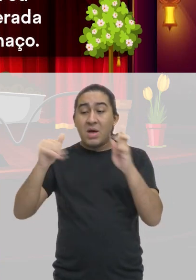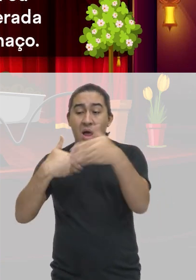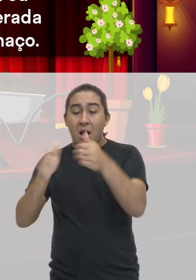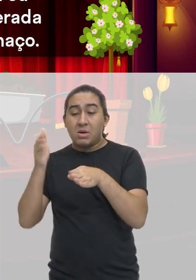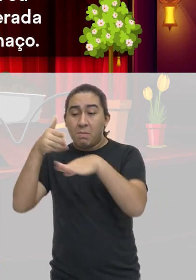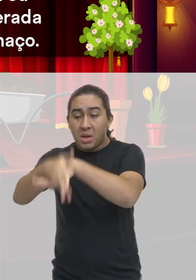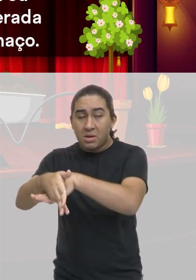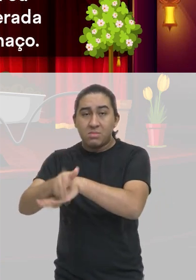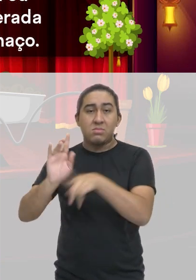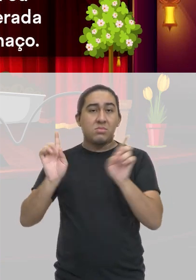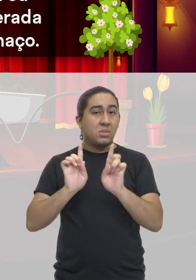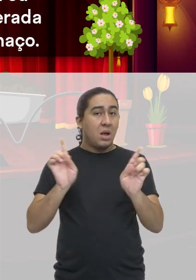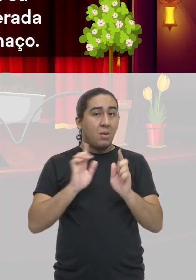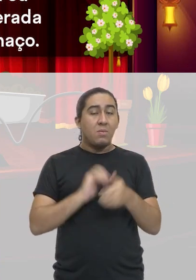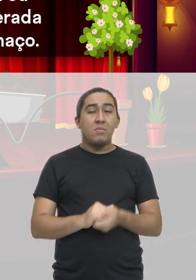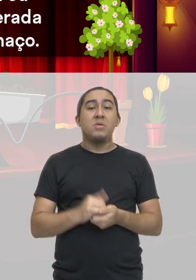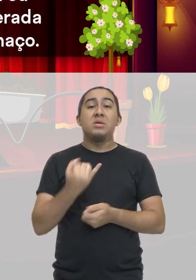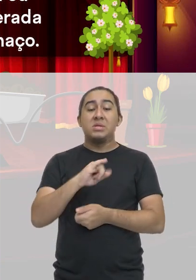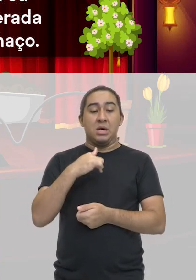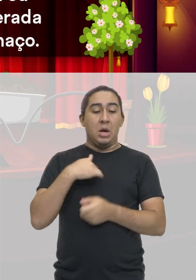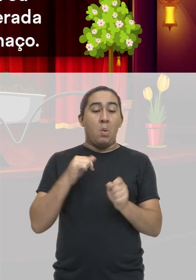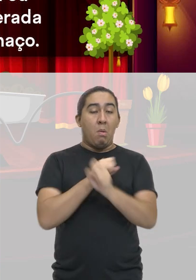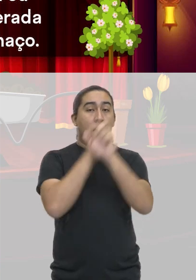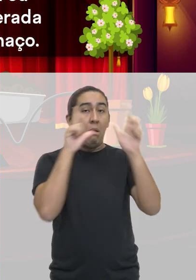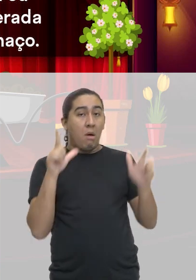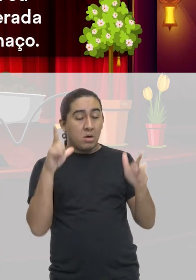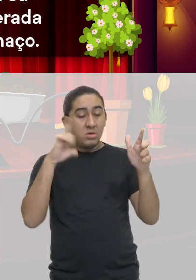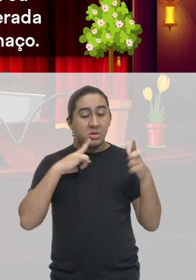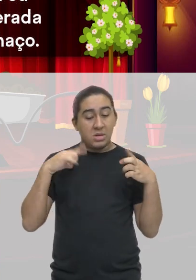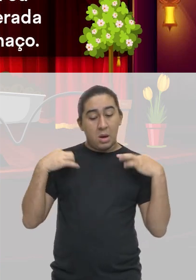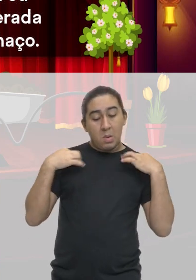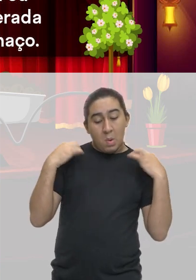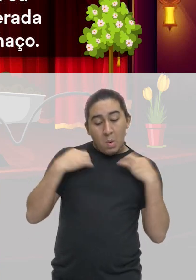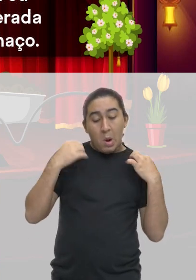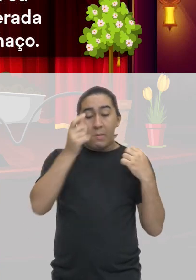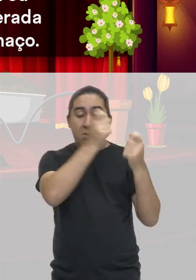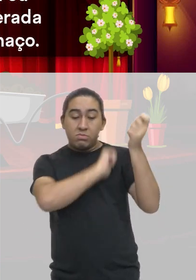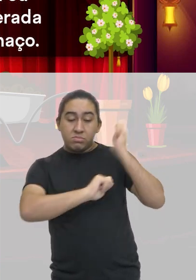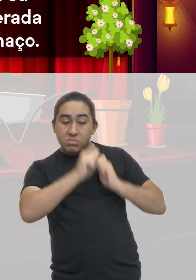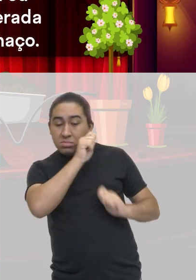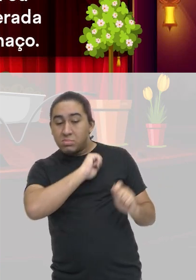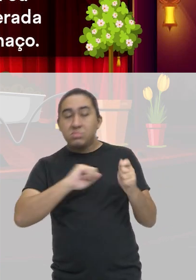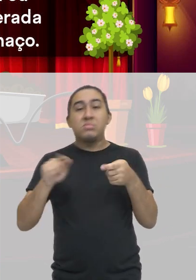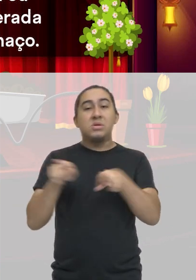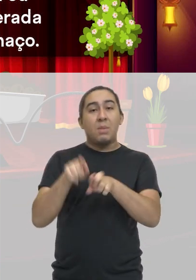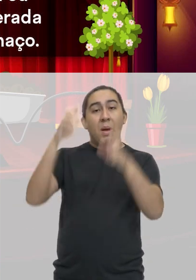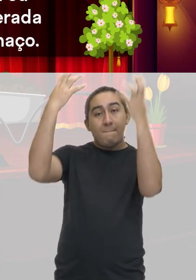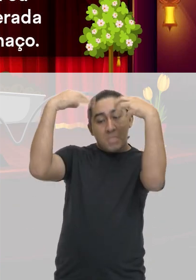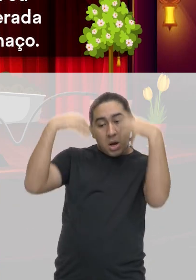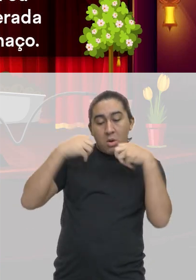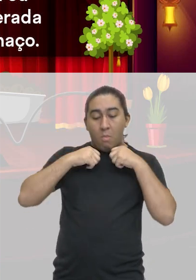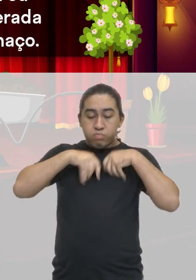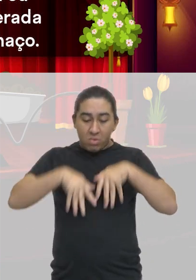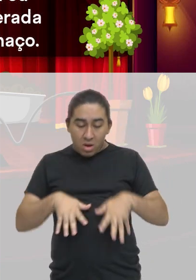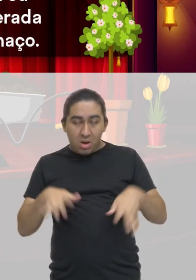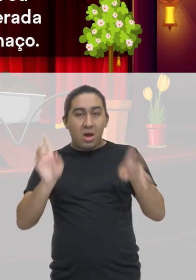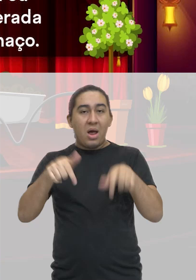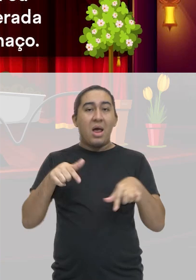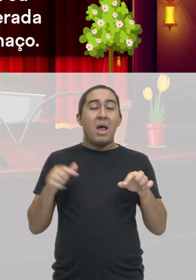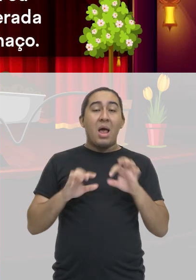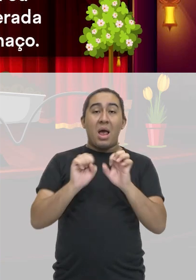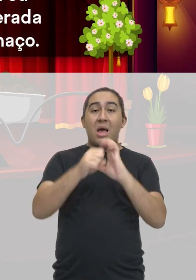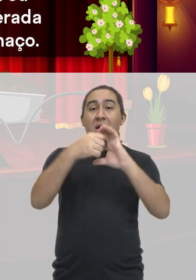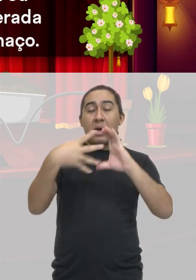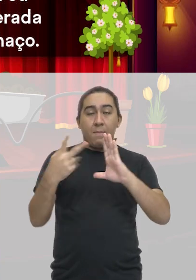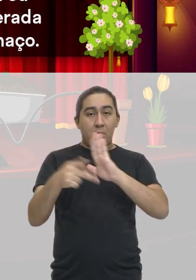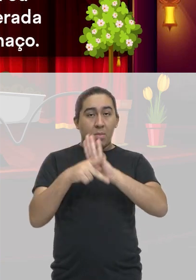aula. Não, a partir do momento que eu me arrumo, eu pintei o meu cabelo, eu tenho um processo de tomar meu banho, etc., eu estou me